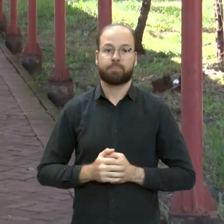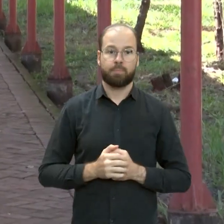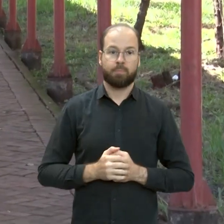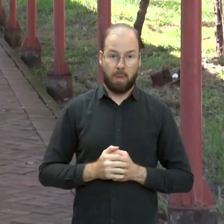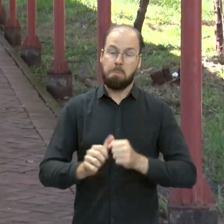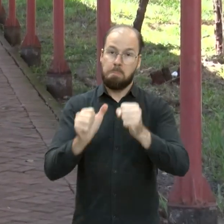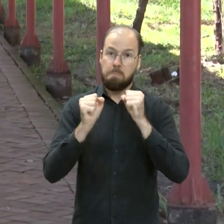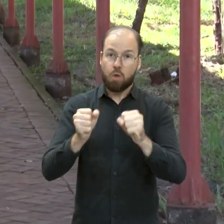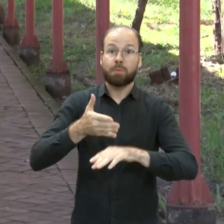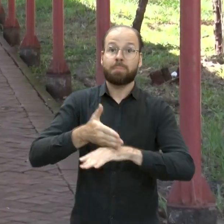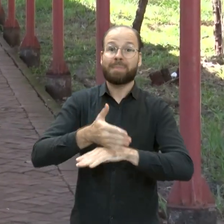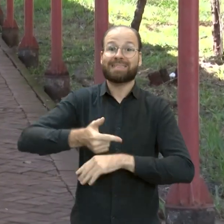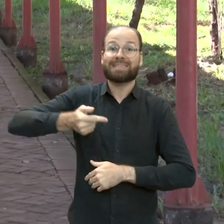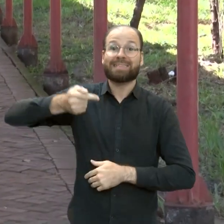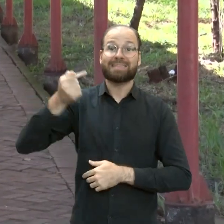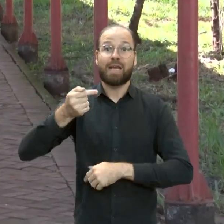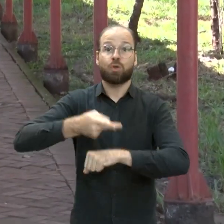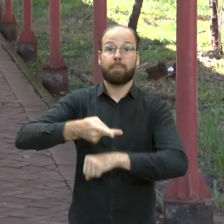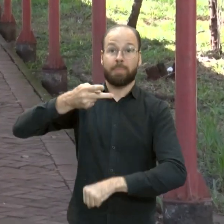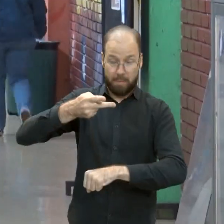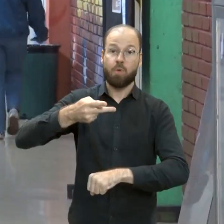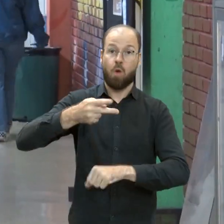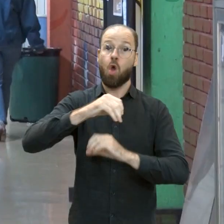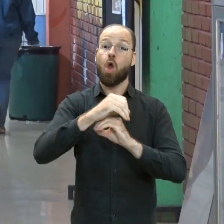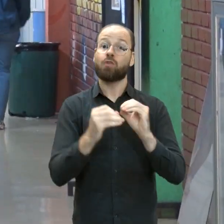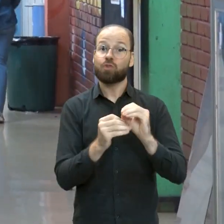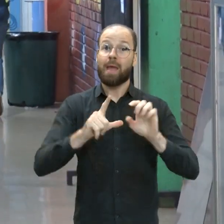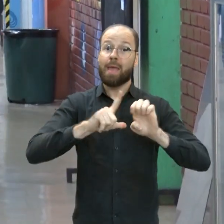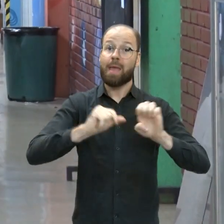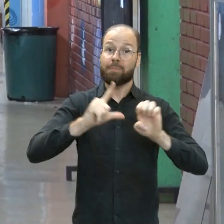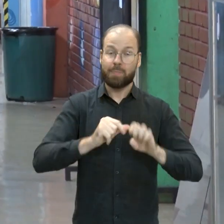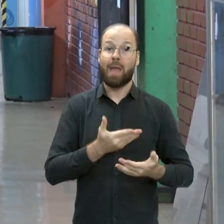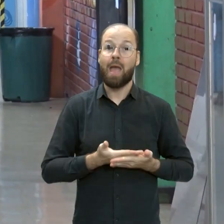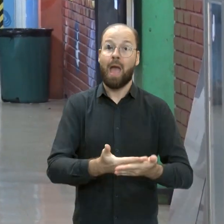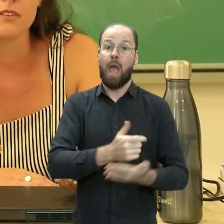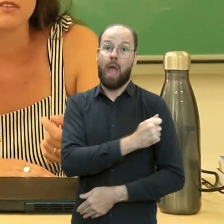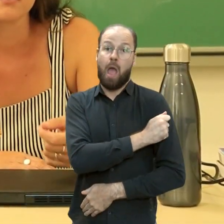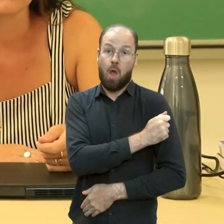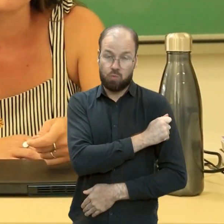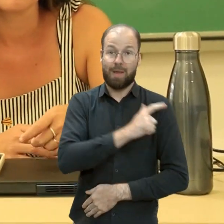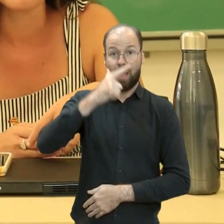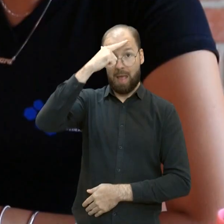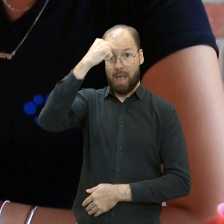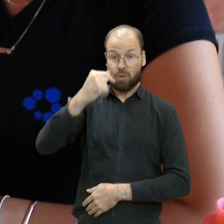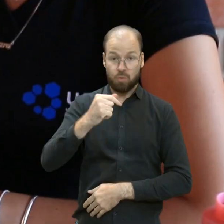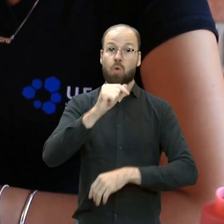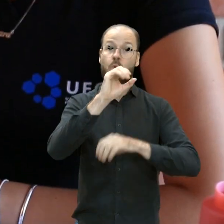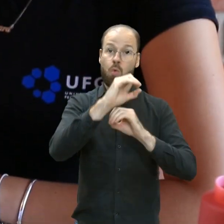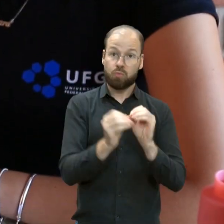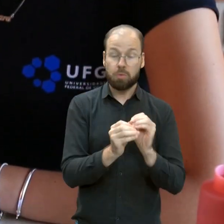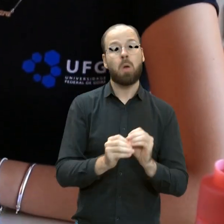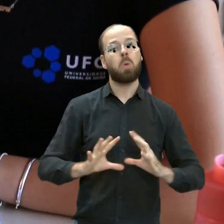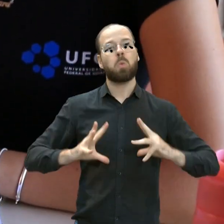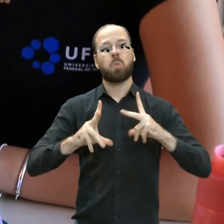Poderão participar do 7º Prêmio UFG Empreendedorismo estudantes da graduação da UFG de todos os cursos que tenham